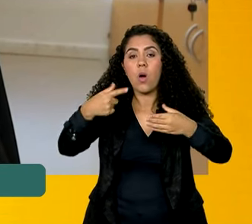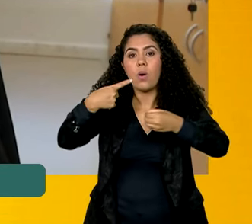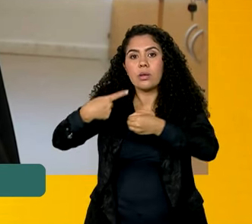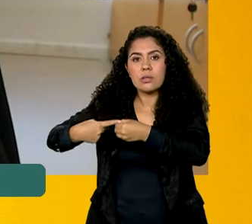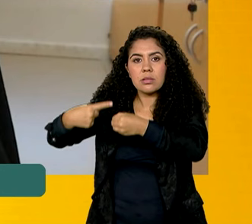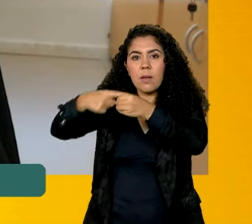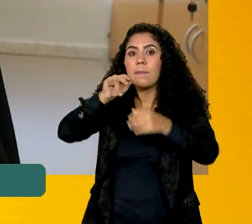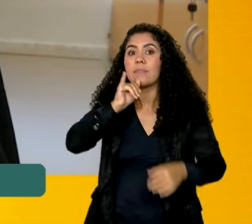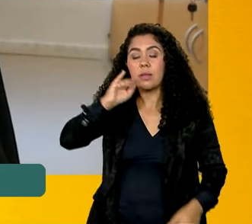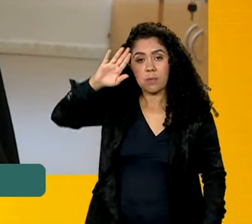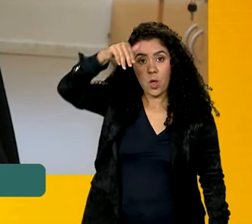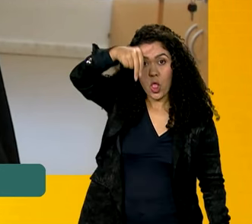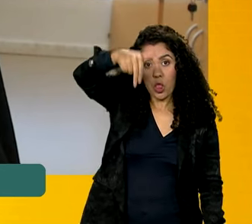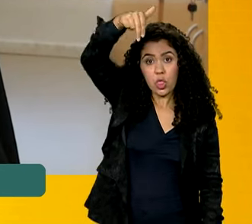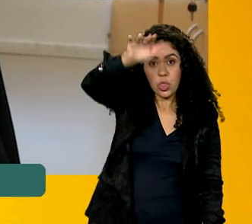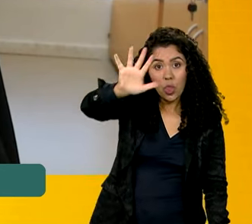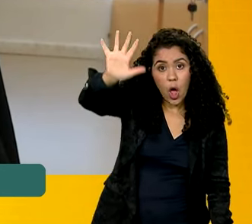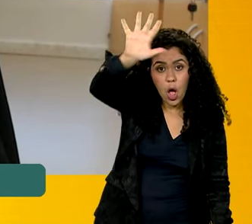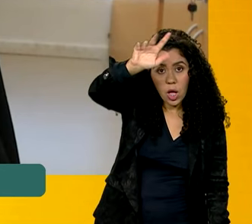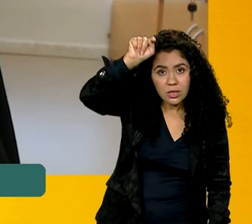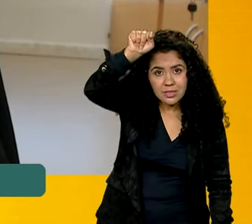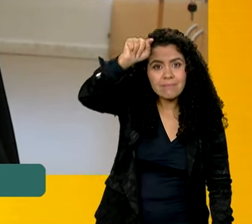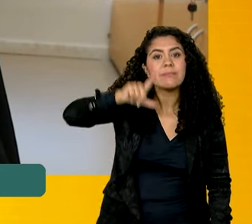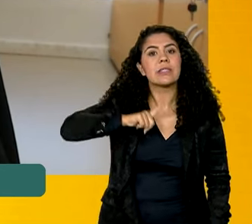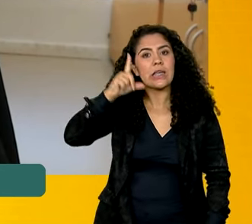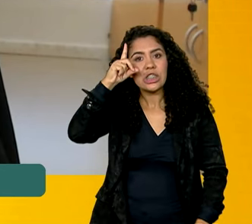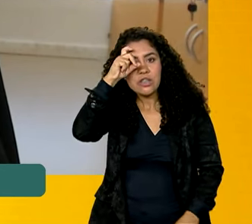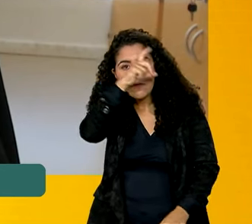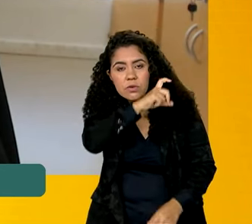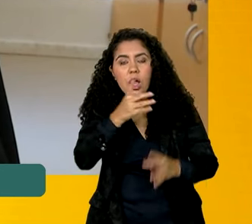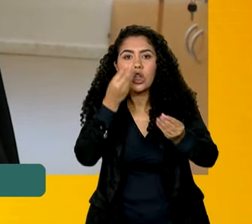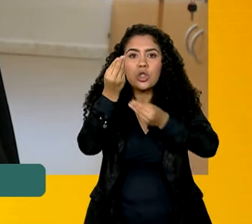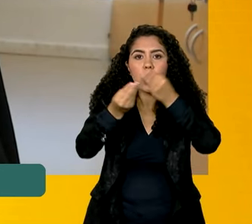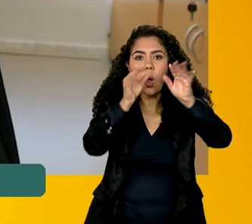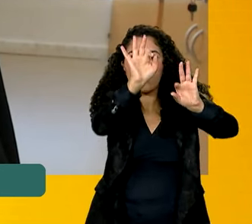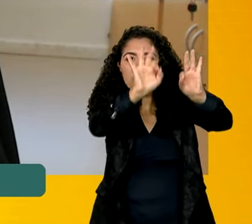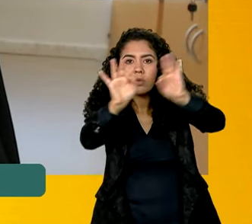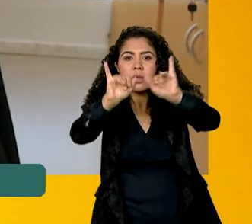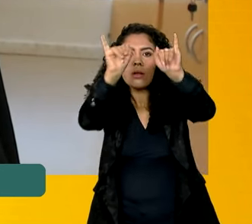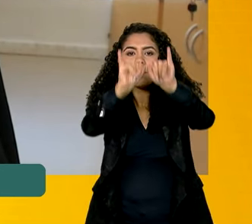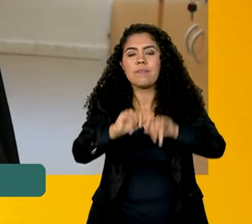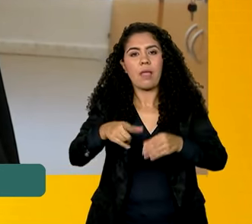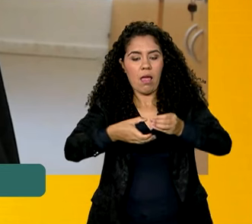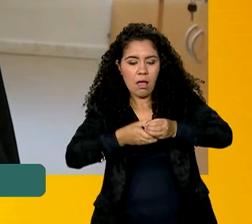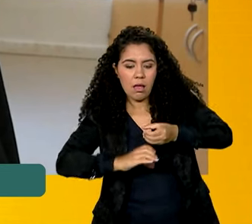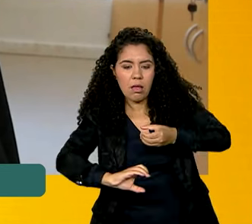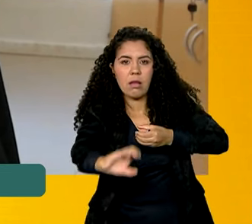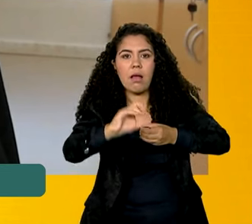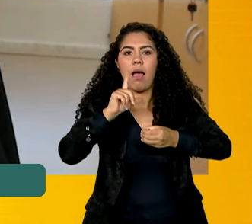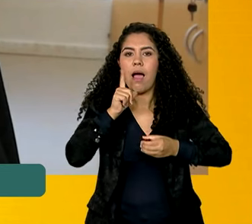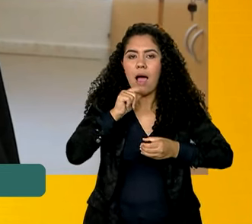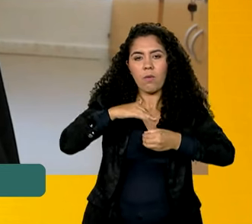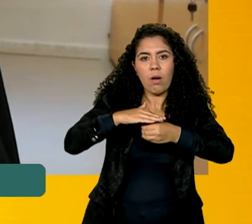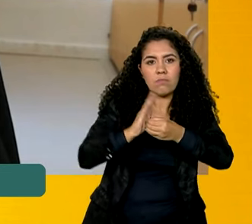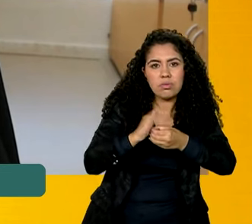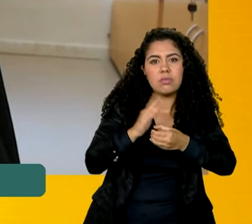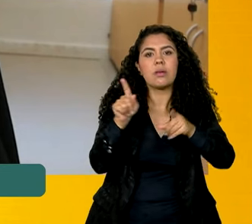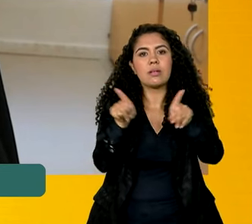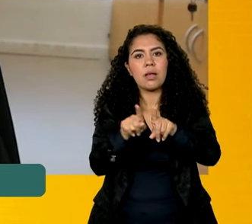Arco Norte, por exemplo, têm dificuldades de provisão de infraestrutura básica, como saneamento, como pavimentação de